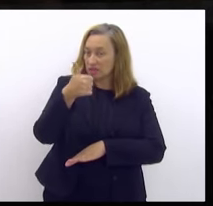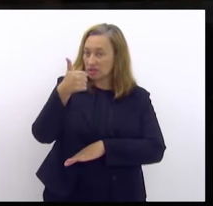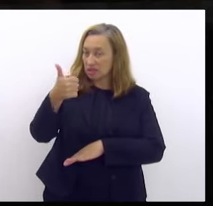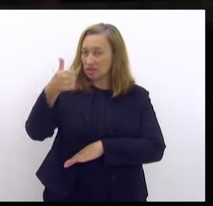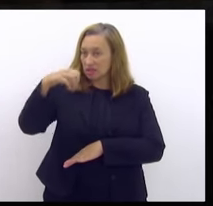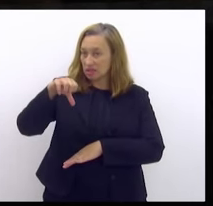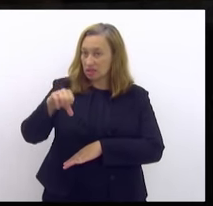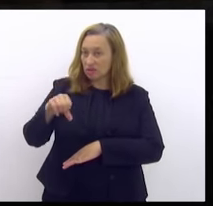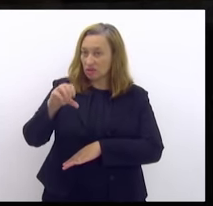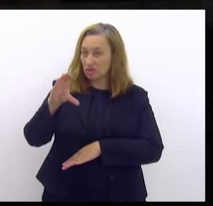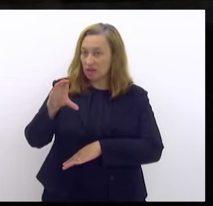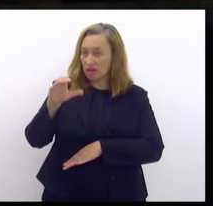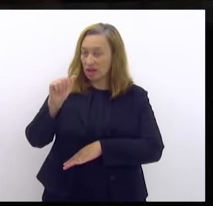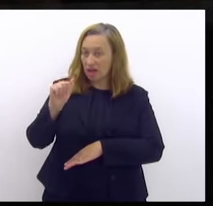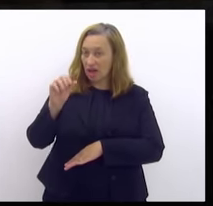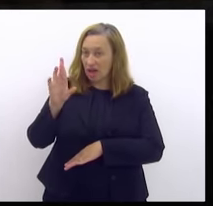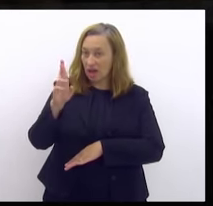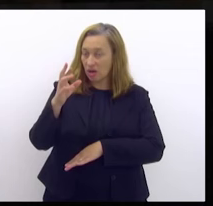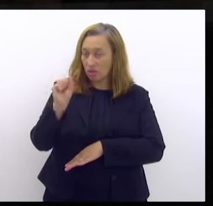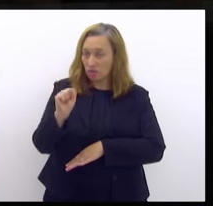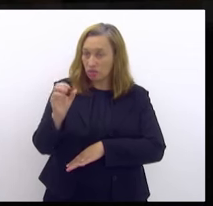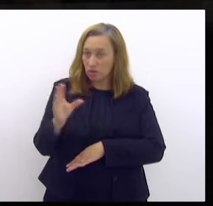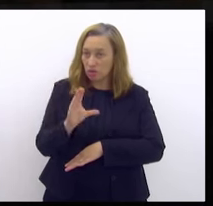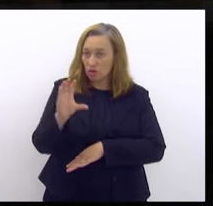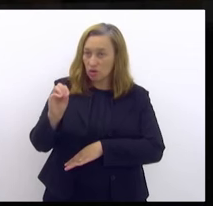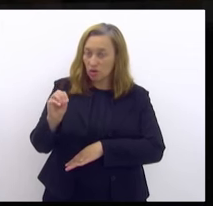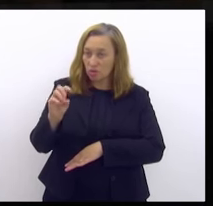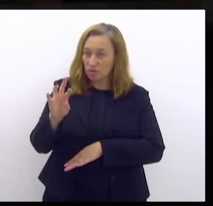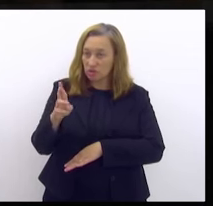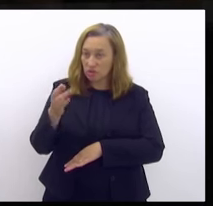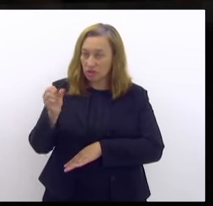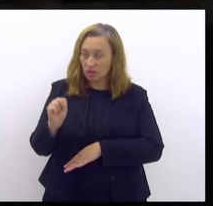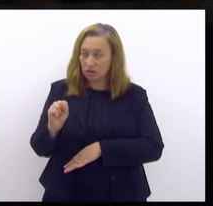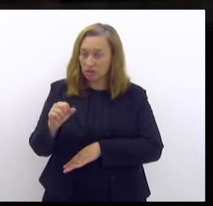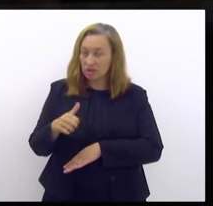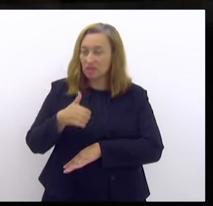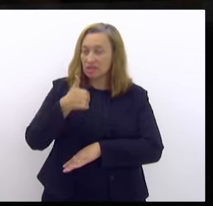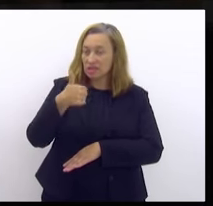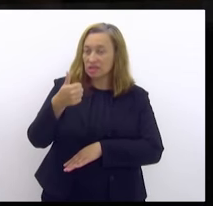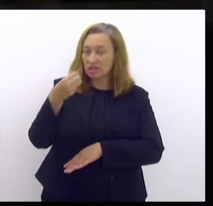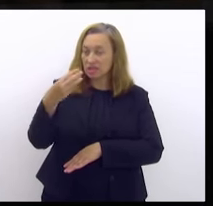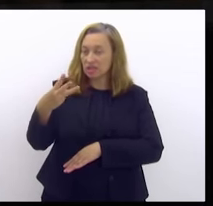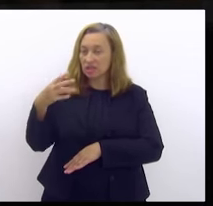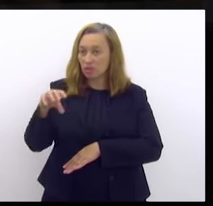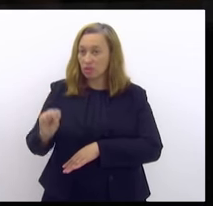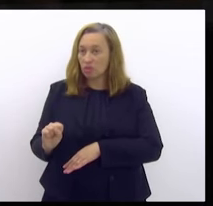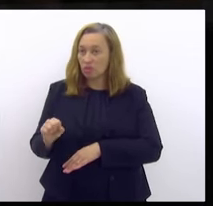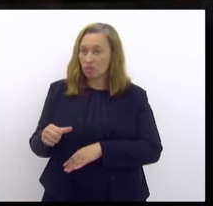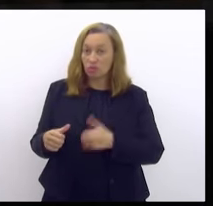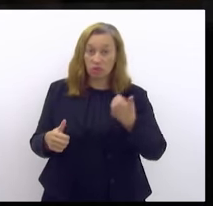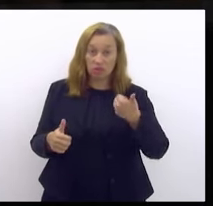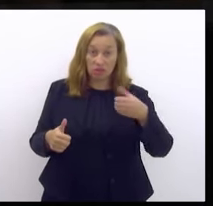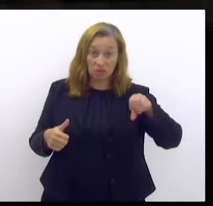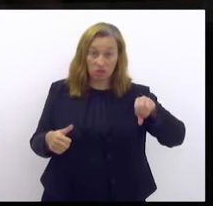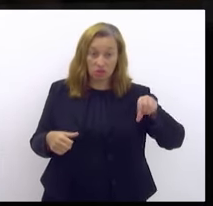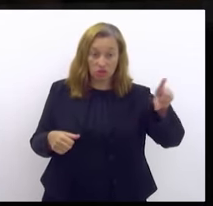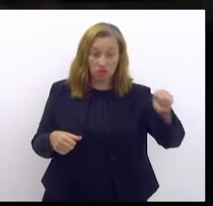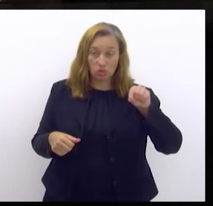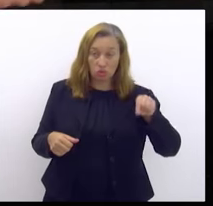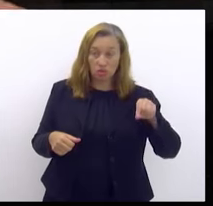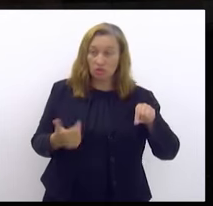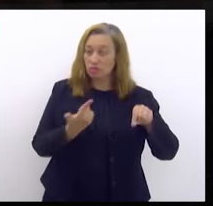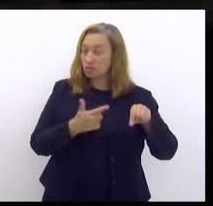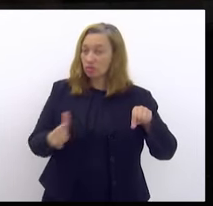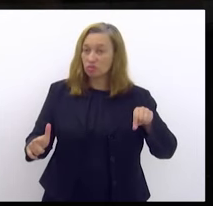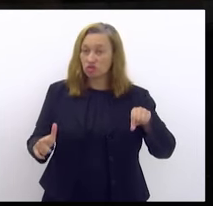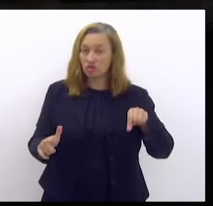119 cargos comissionados em 138 cargos, com 19 requisitados. Então, também não tinha